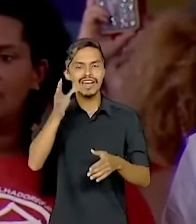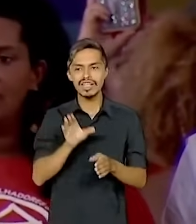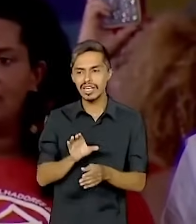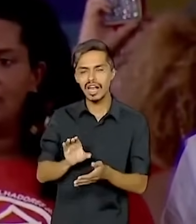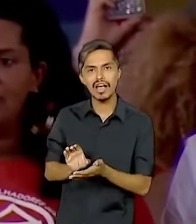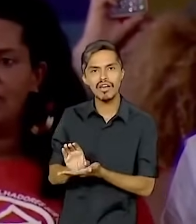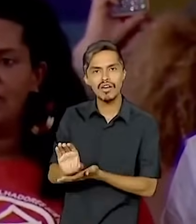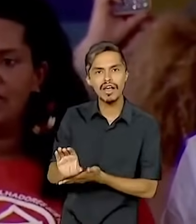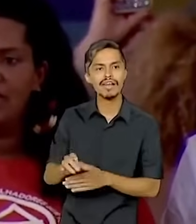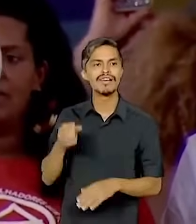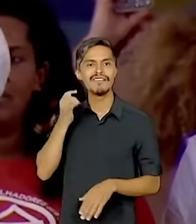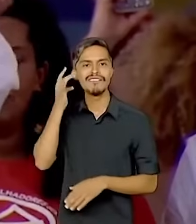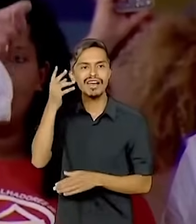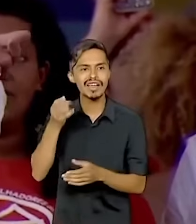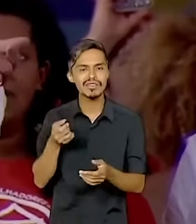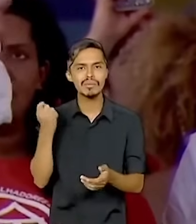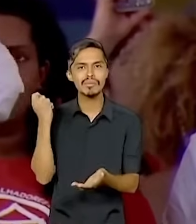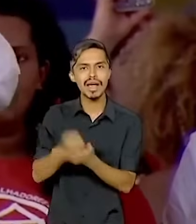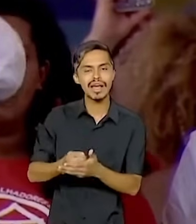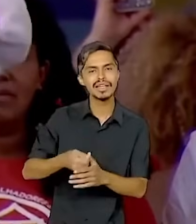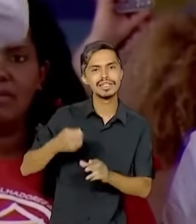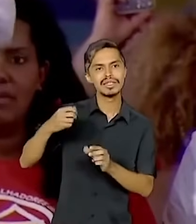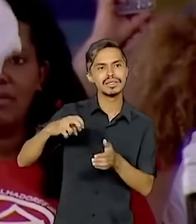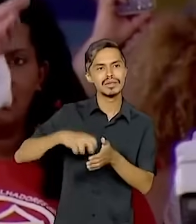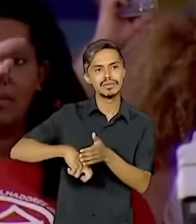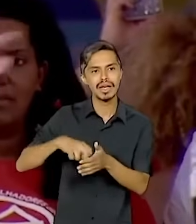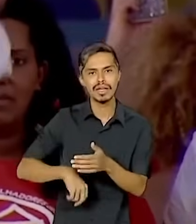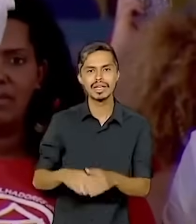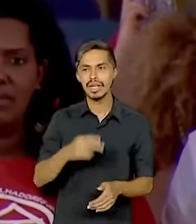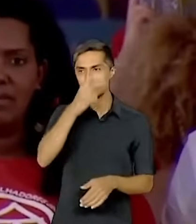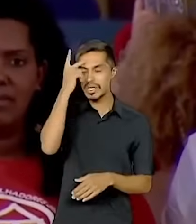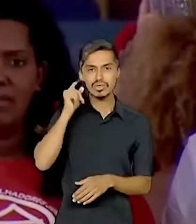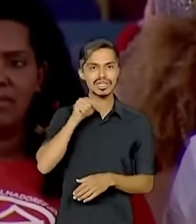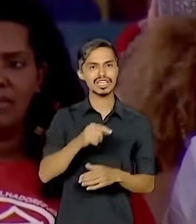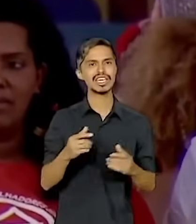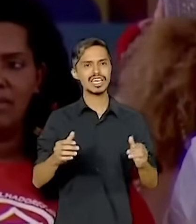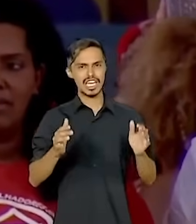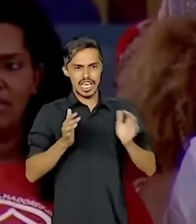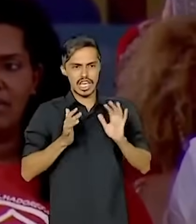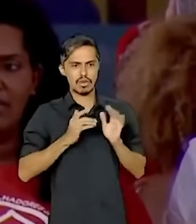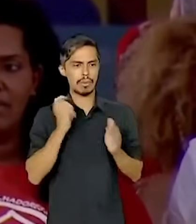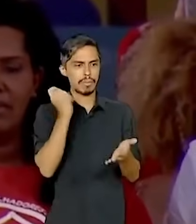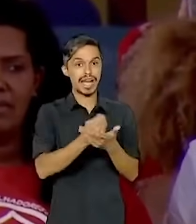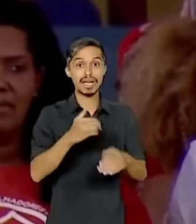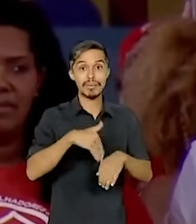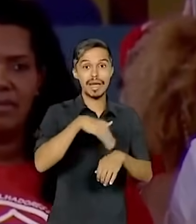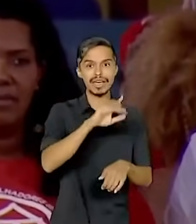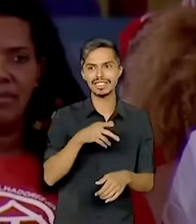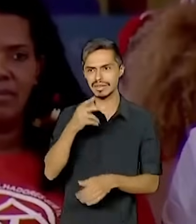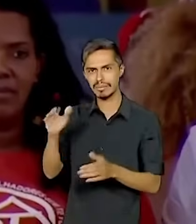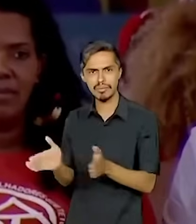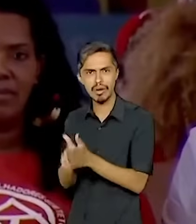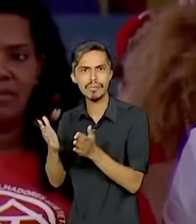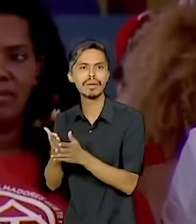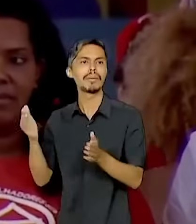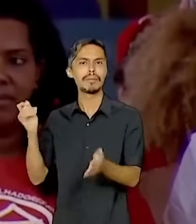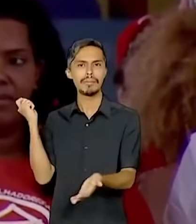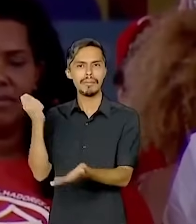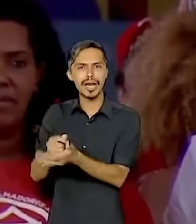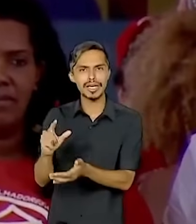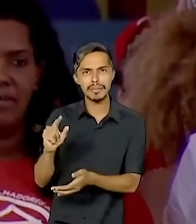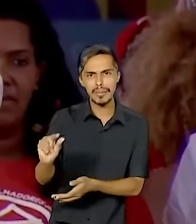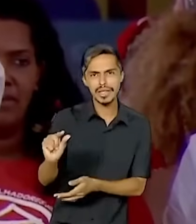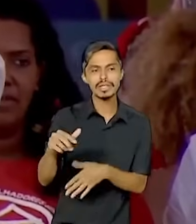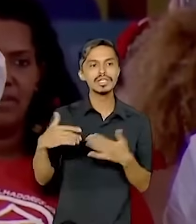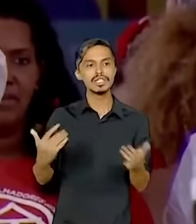para facilitar o pagamento de imposto, pagar mais quem ganha mais e pagar menos quem ganha menos, para que a gente melhore a vida do